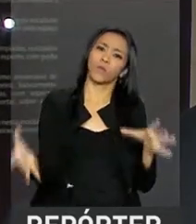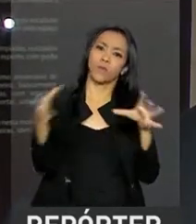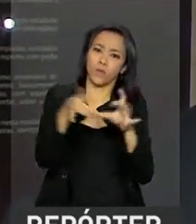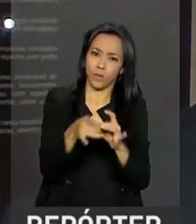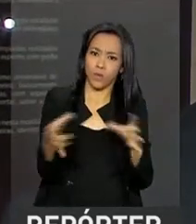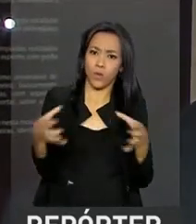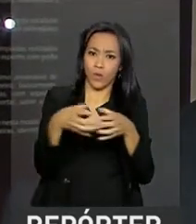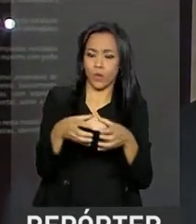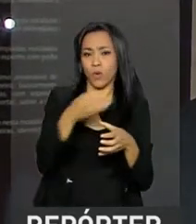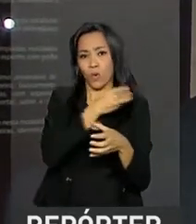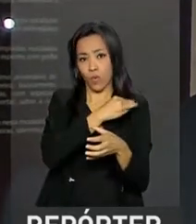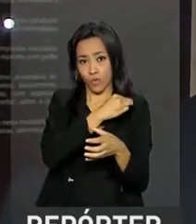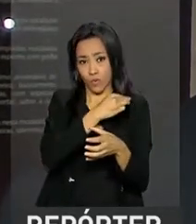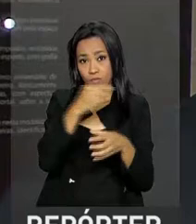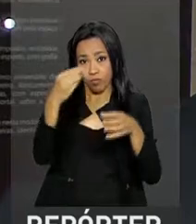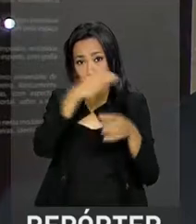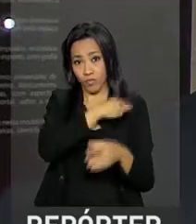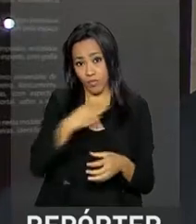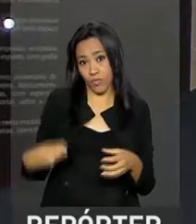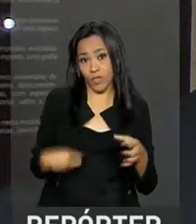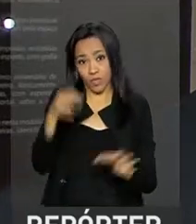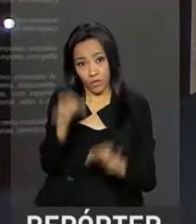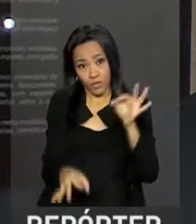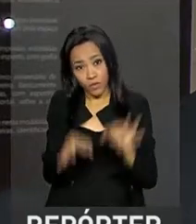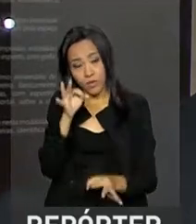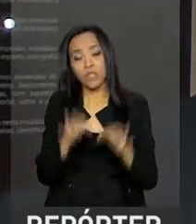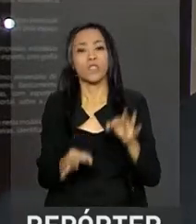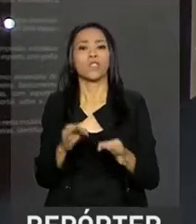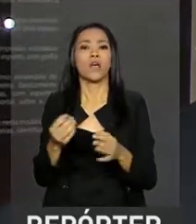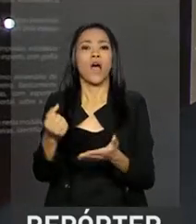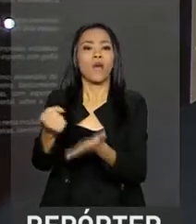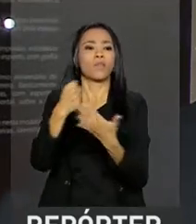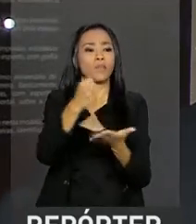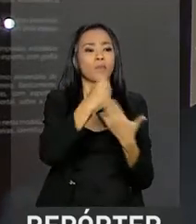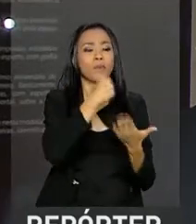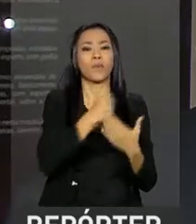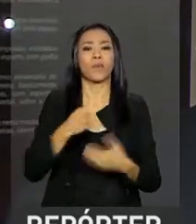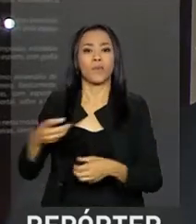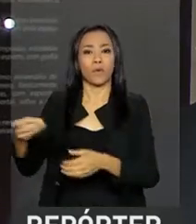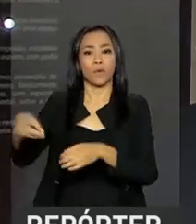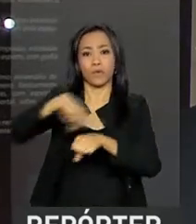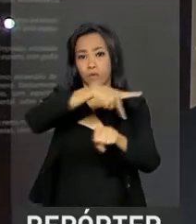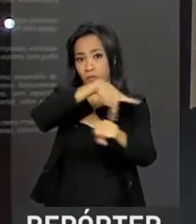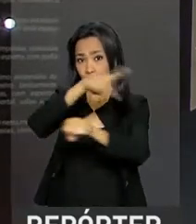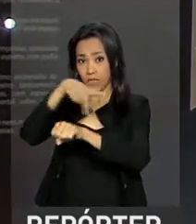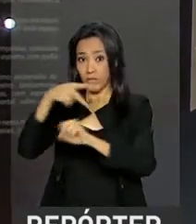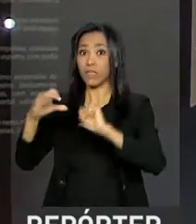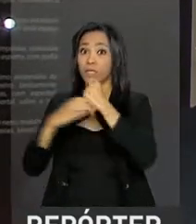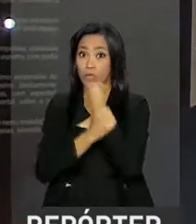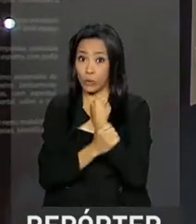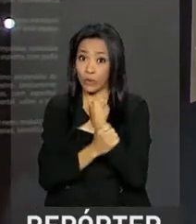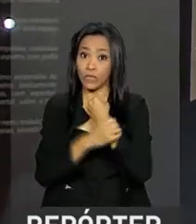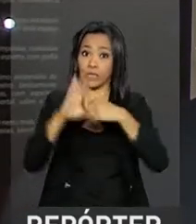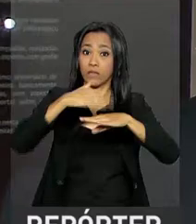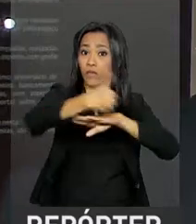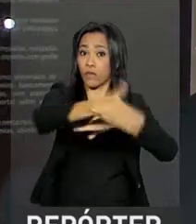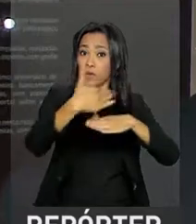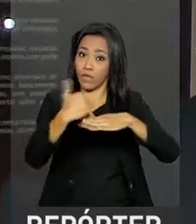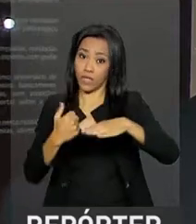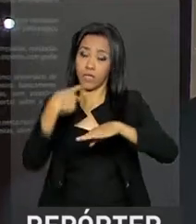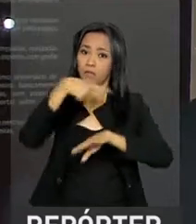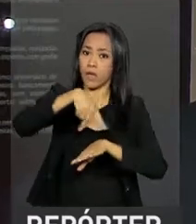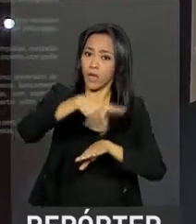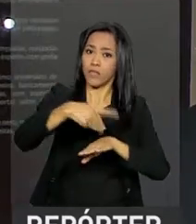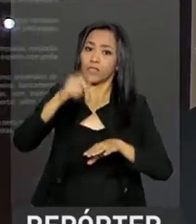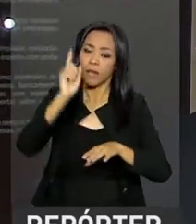united que busca para uma cooperação com os países a segurança nas fronteiras é uma importante visita o brasil